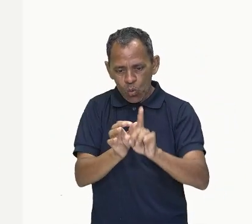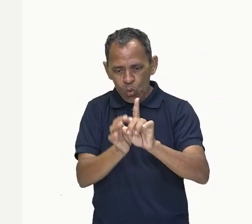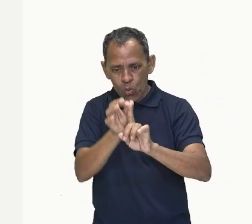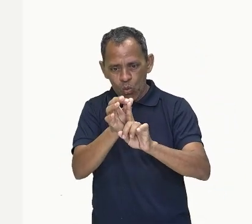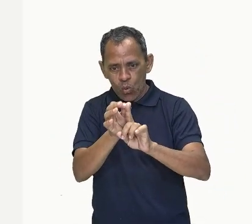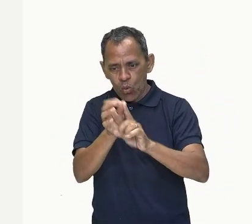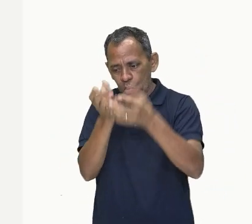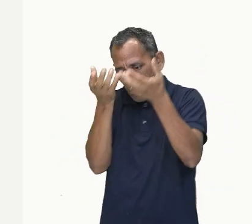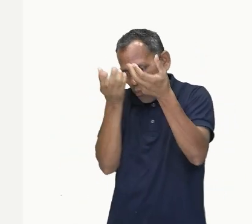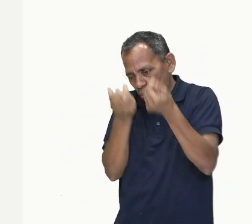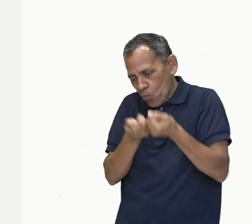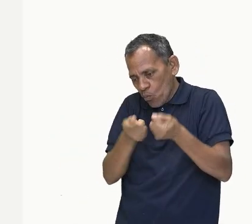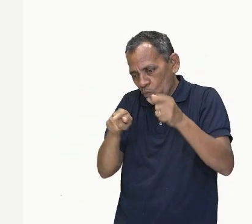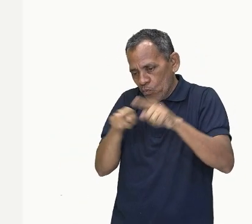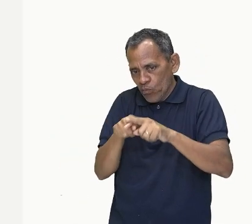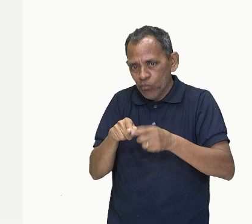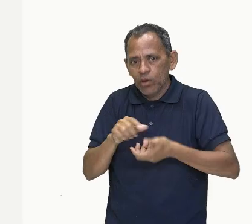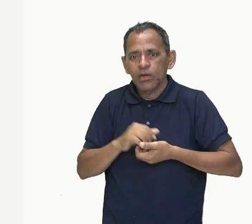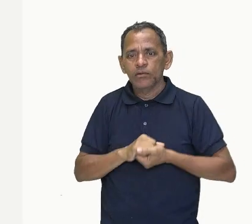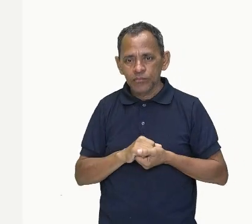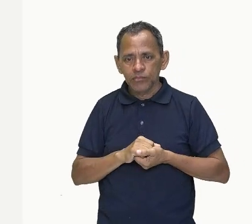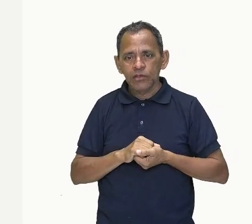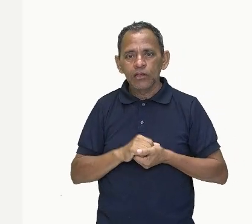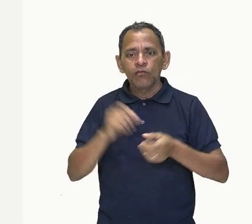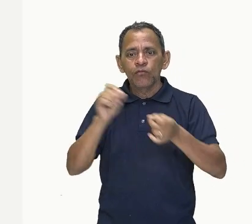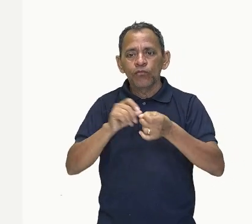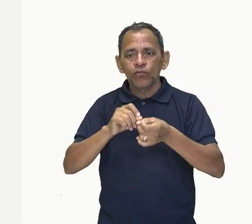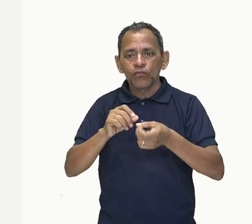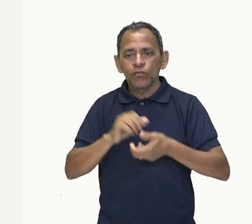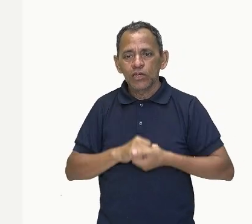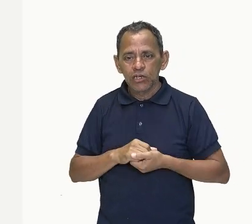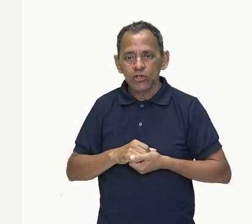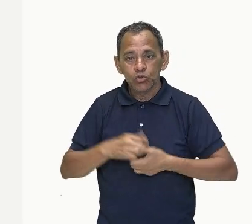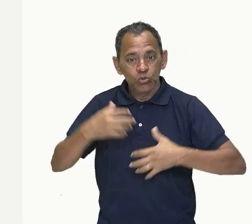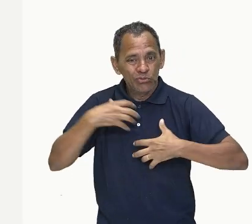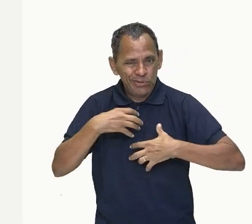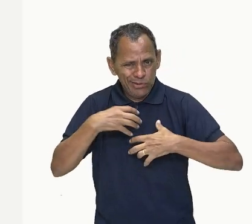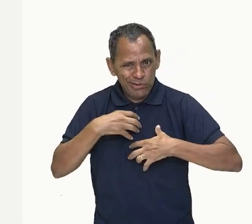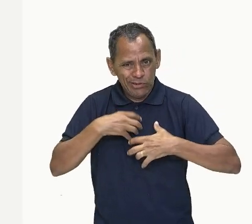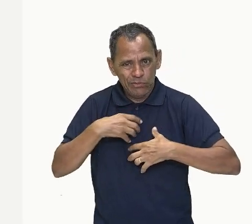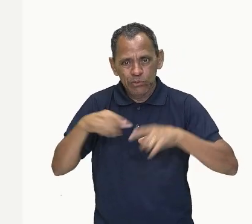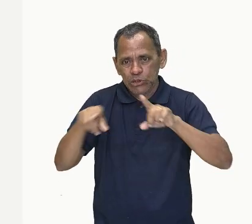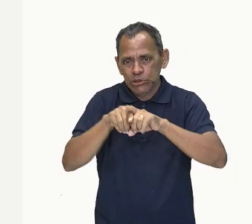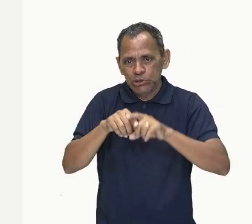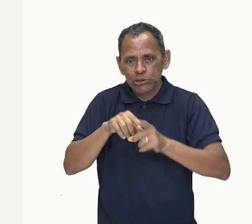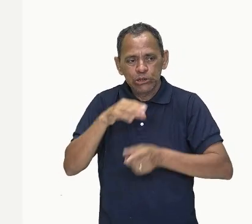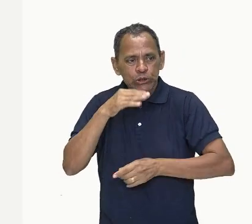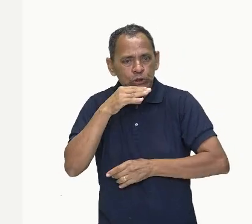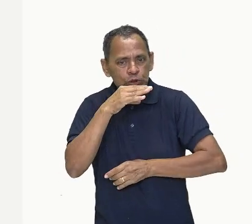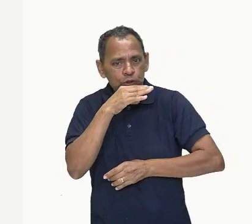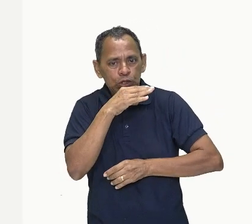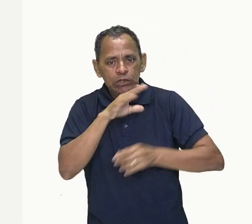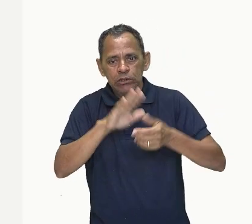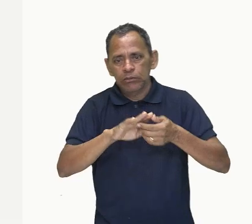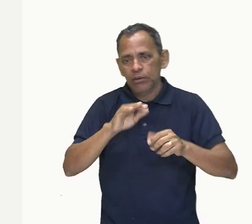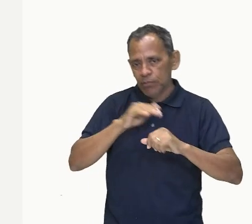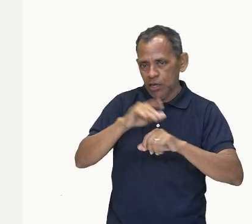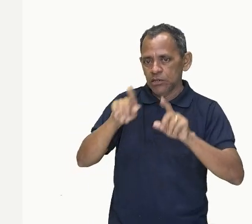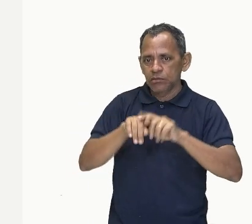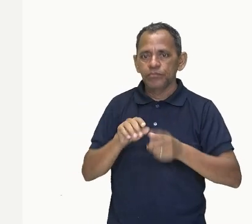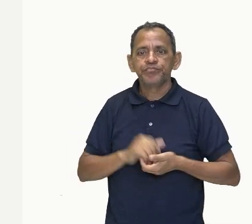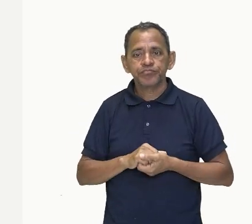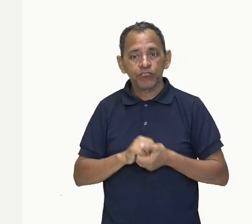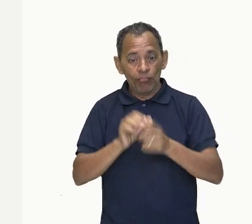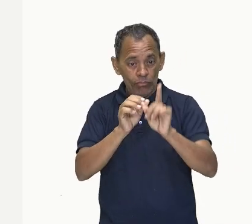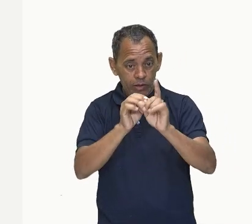permitindo que a gente tenha ali o nosso planeta mais aquecido. Até aí tudo bem, não tem problema algum, o efeito estufa é muito bom para o